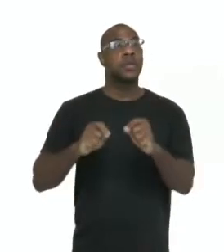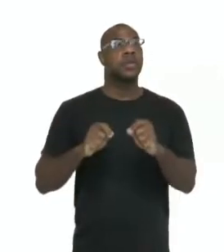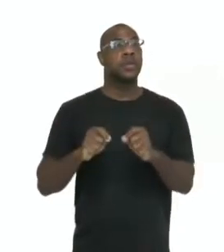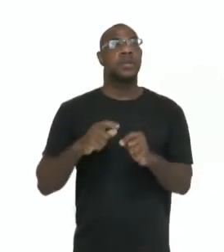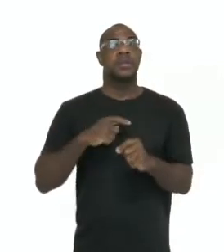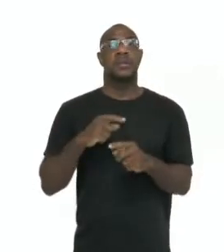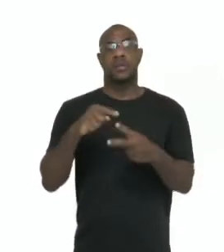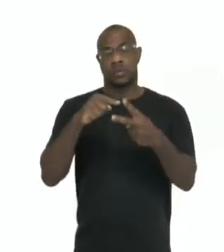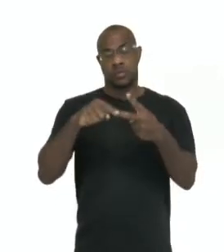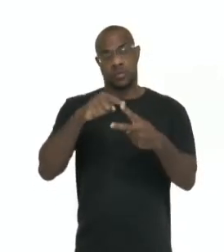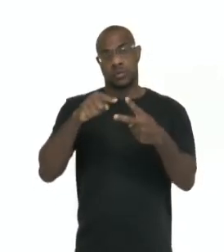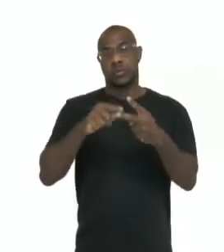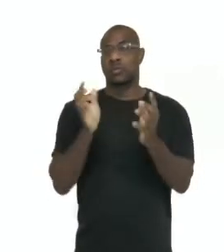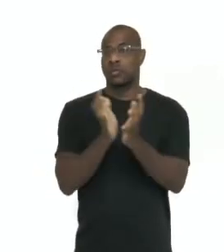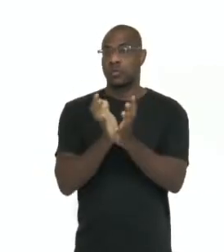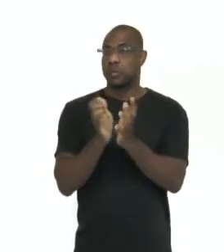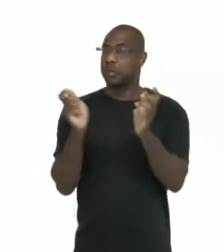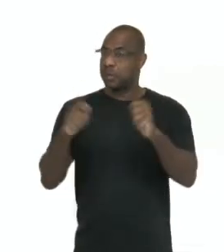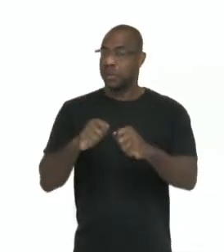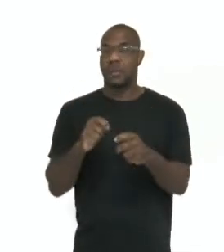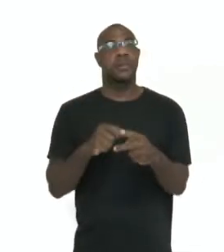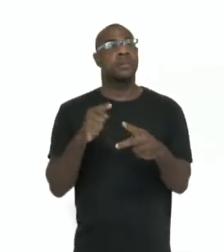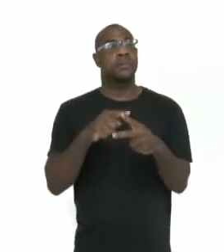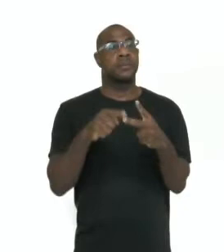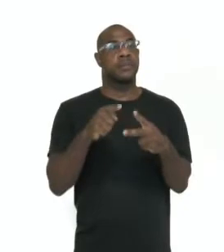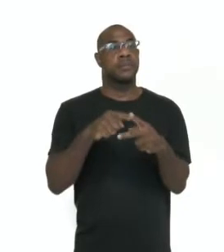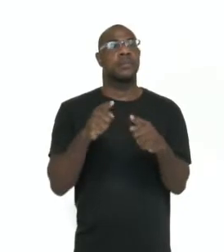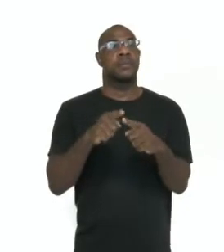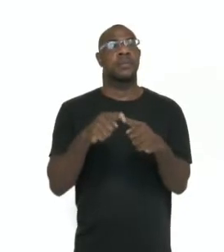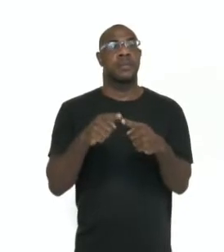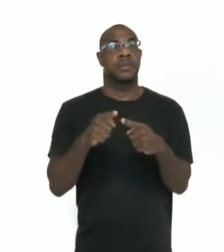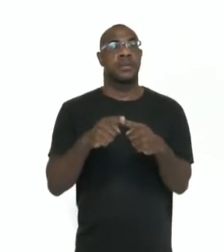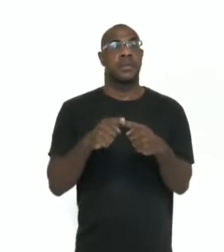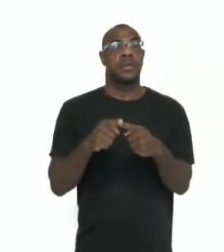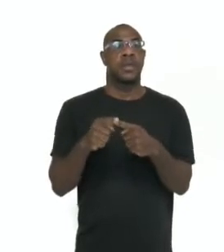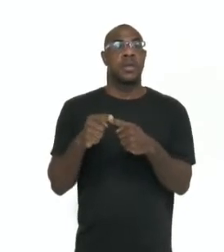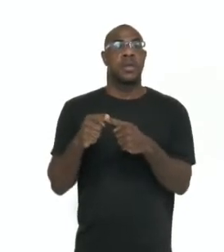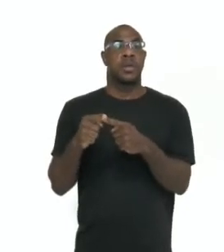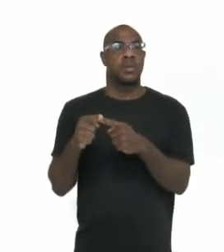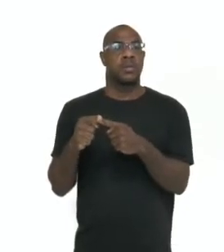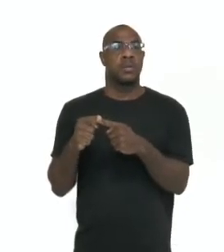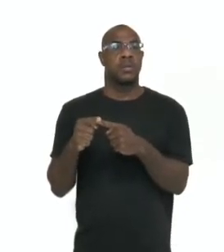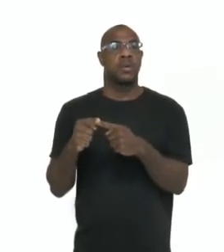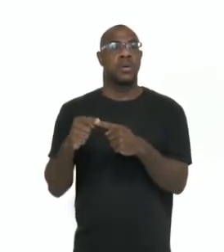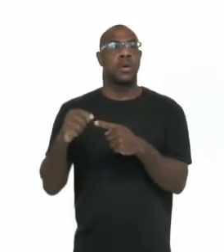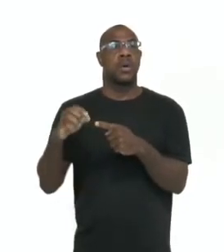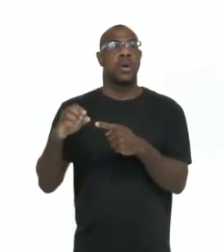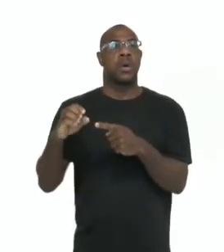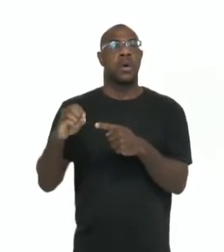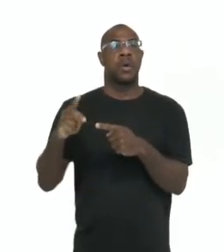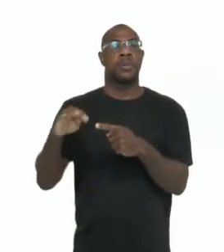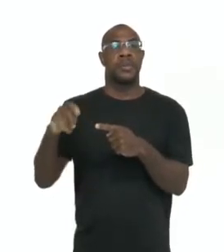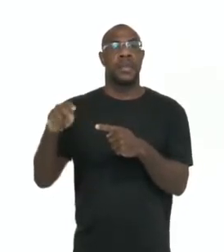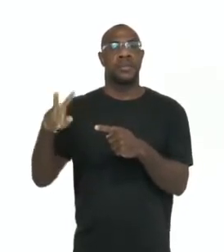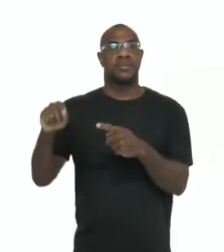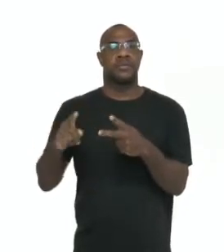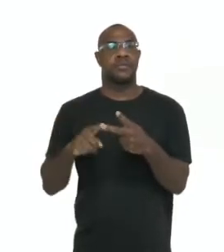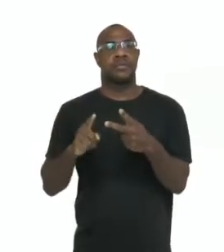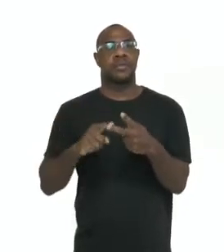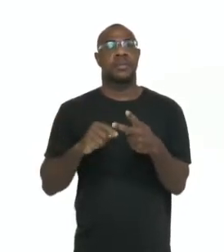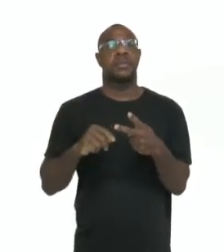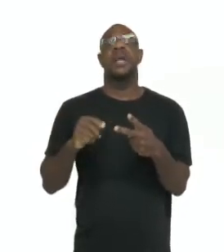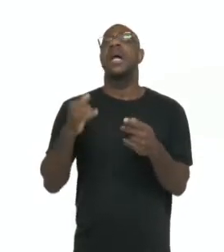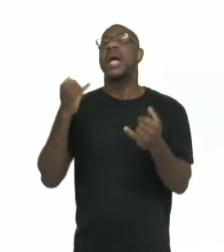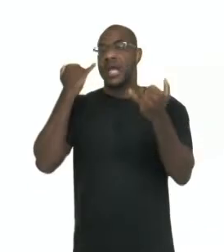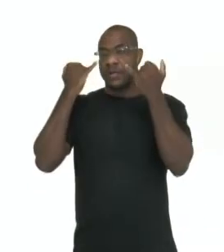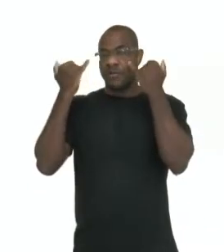divididos em 2 grandes grupos: gêneros do jornalismo opinativo e gêneros do jornalismo informativo.